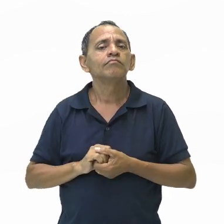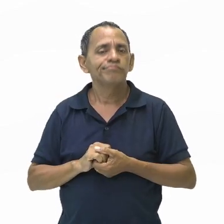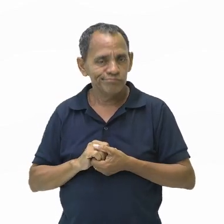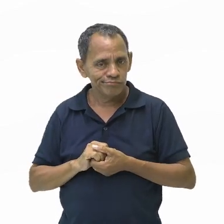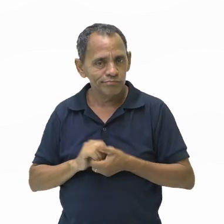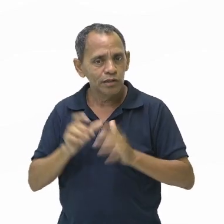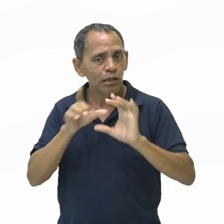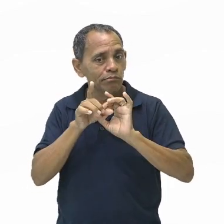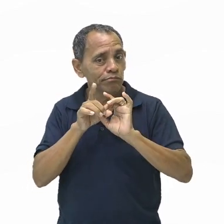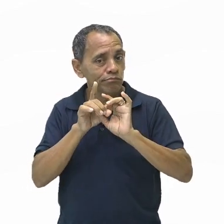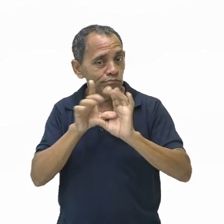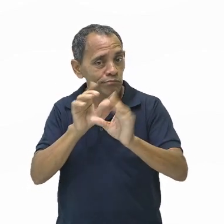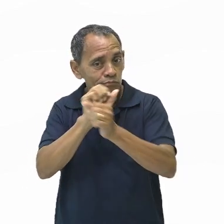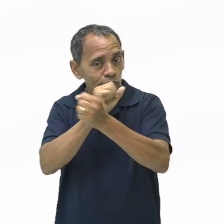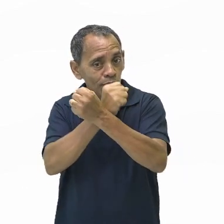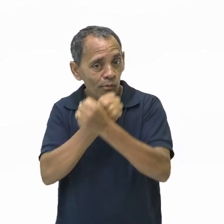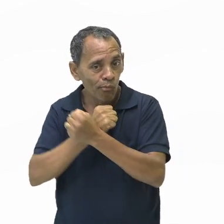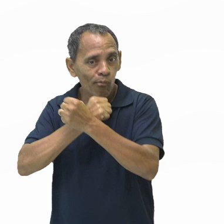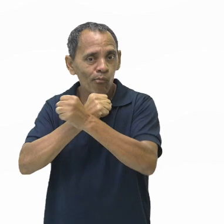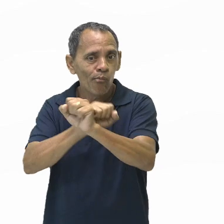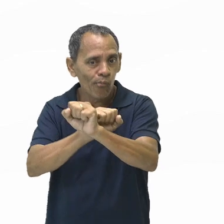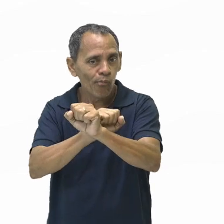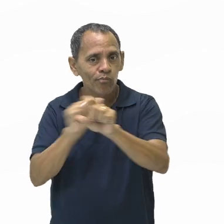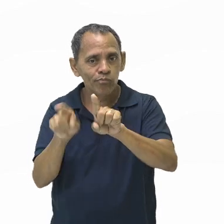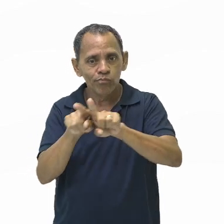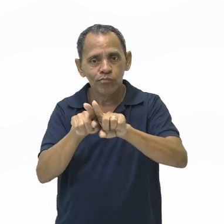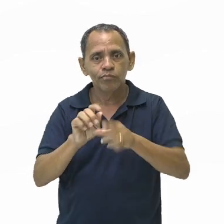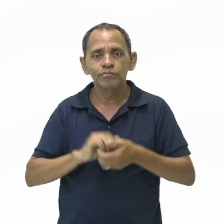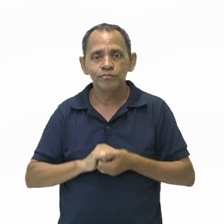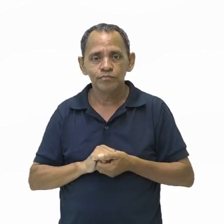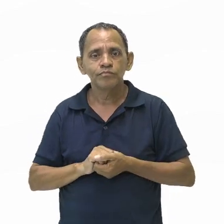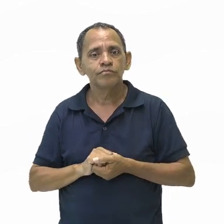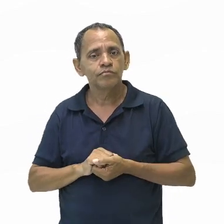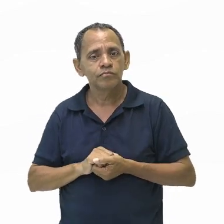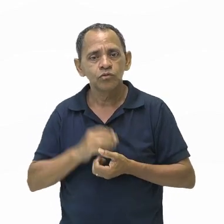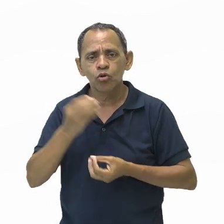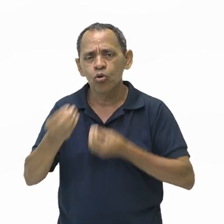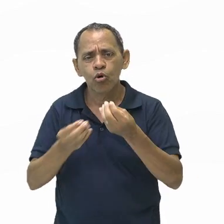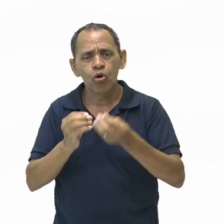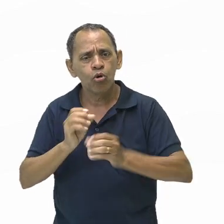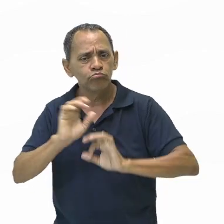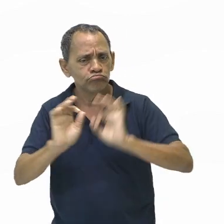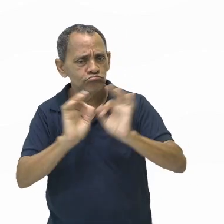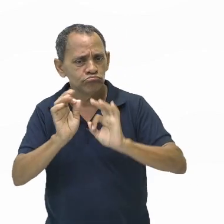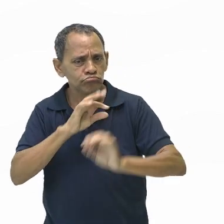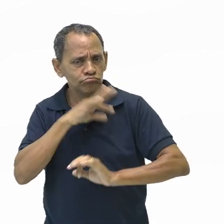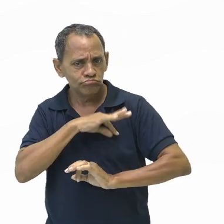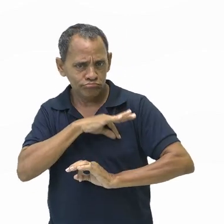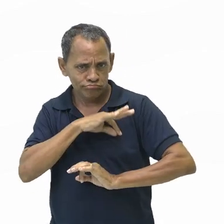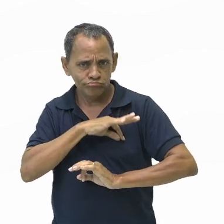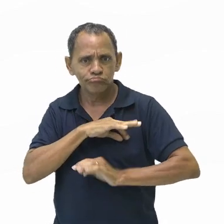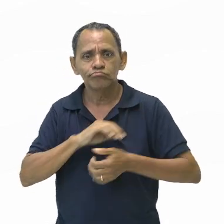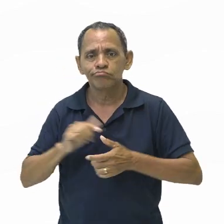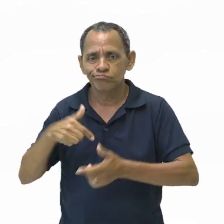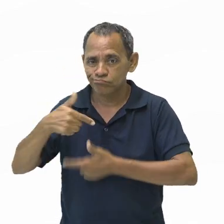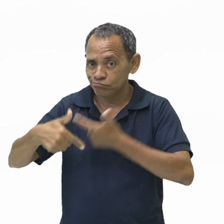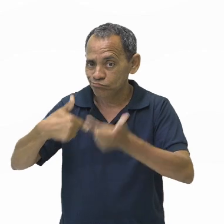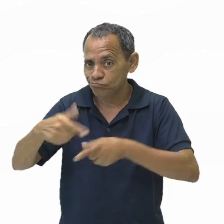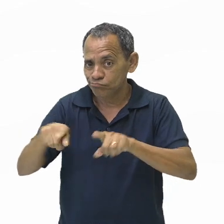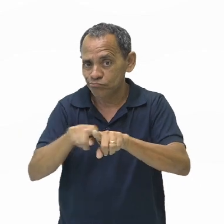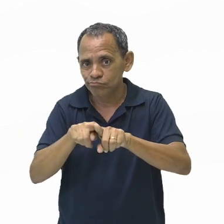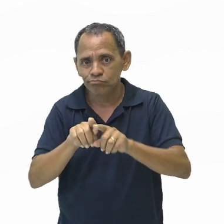da escravatura, tá bom? Teve a implementação do trabalho assalariado, é